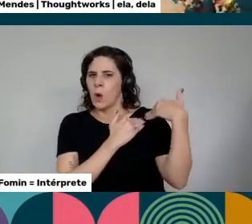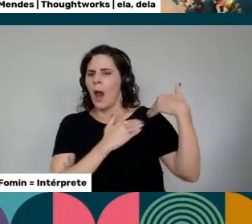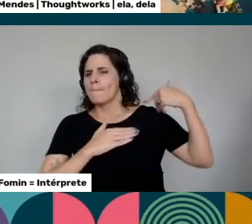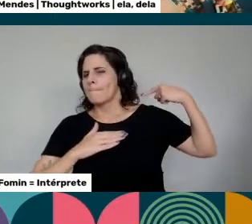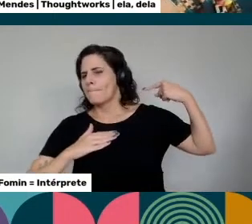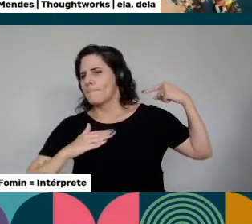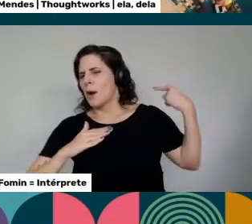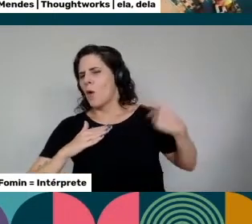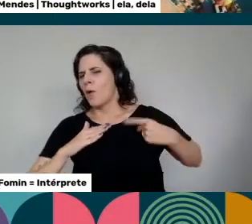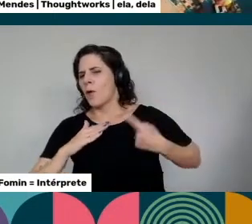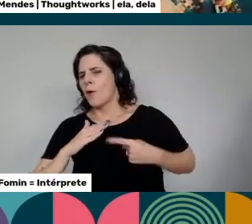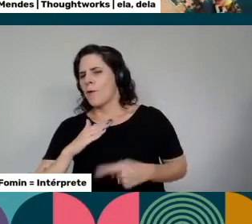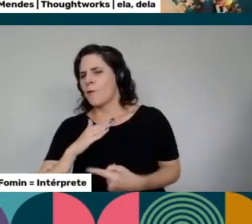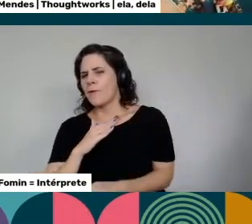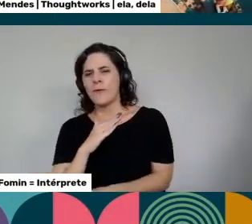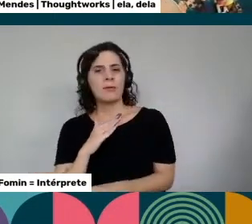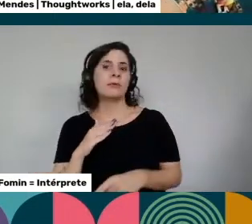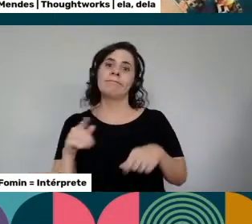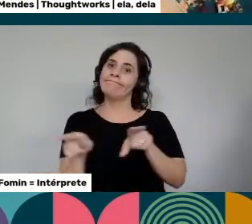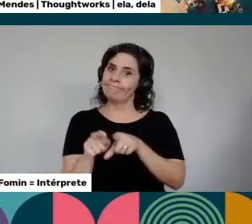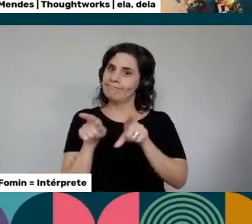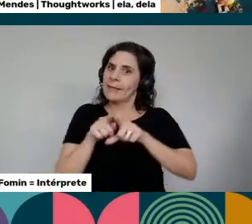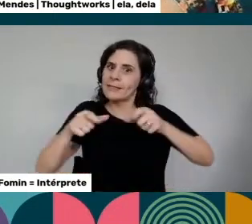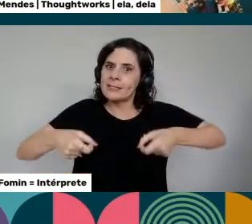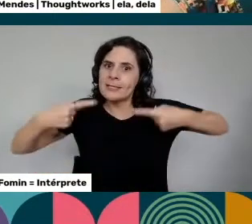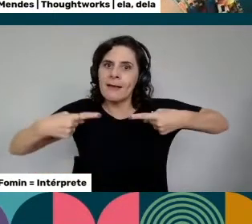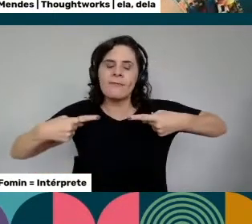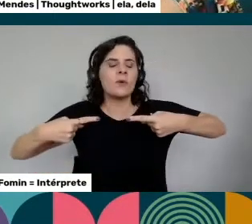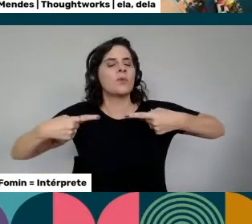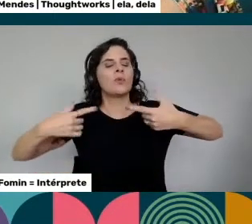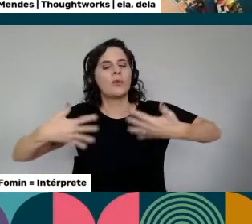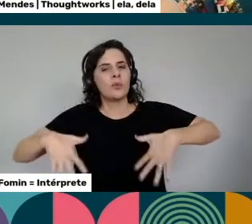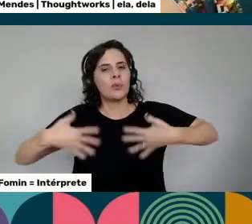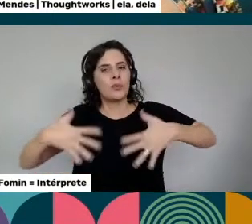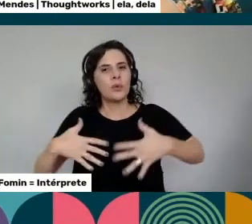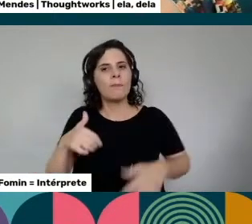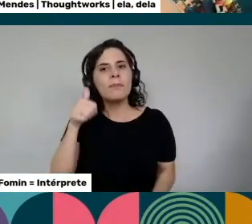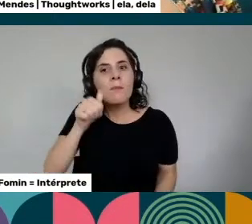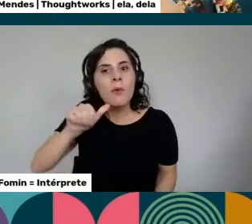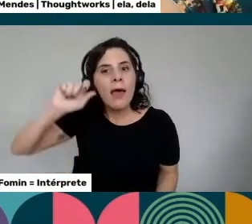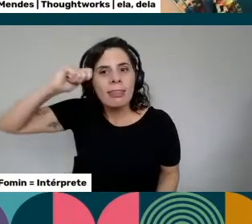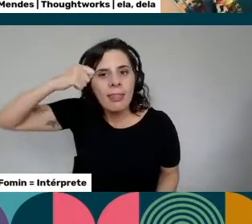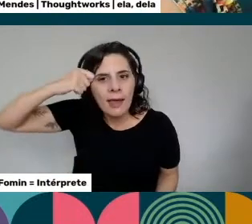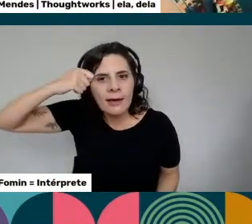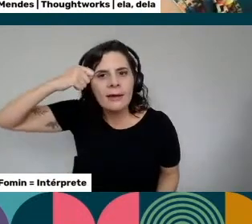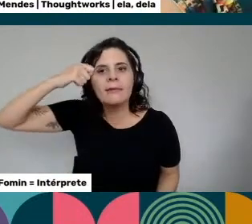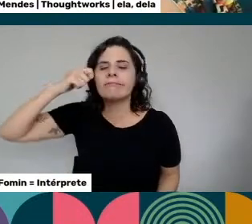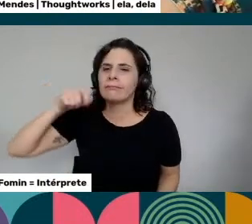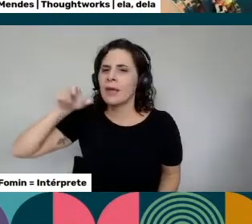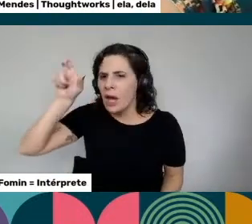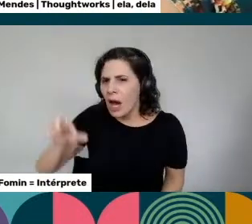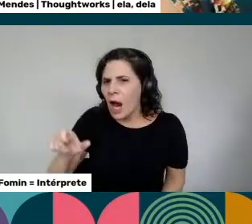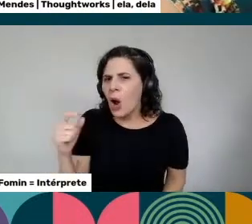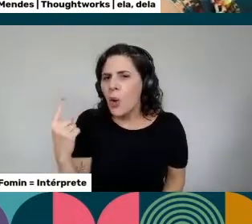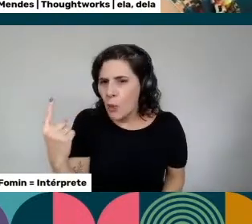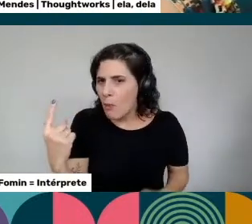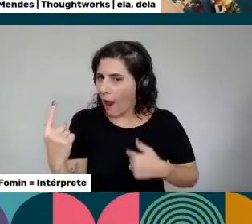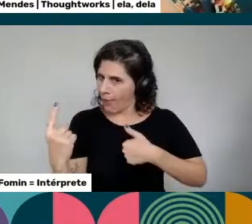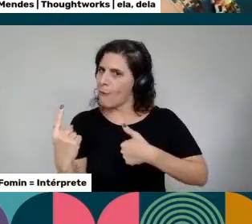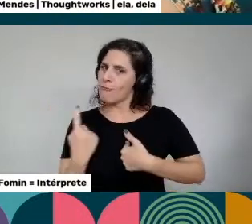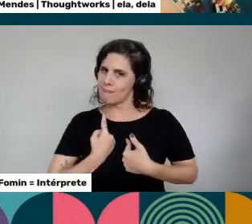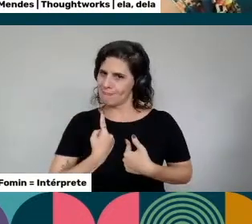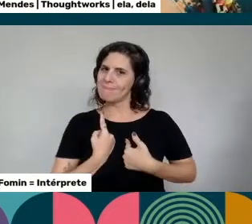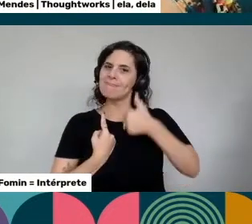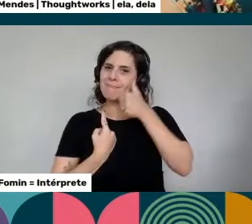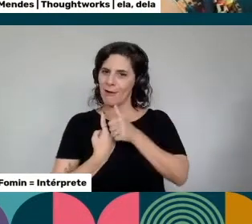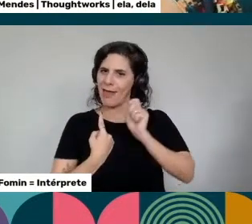Para enfrentar, e que são desafios significativos. Se tratando de mulheres negras, não só por ser uma, mas por trabalhar com mulheres negras,